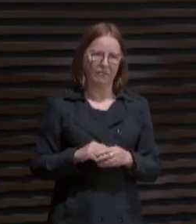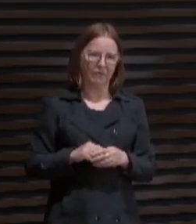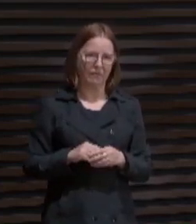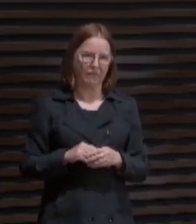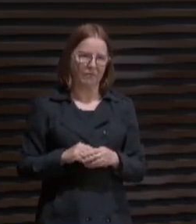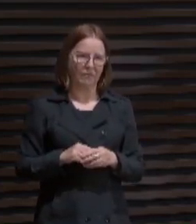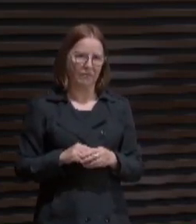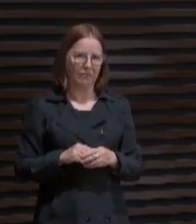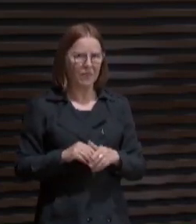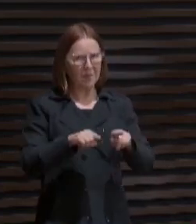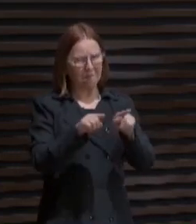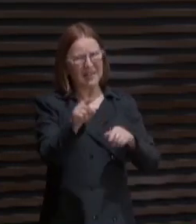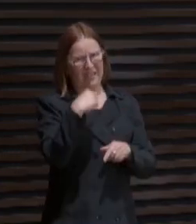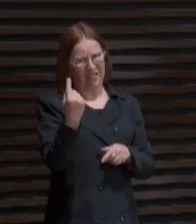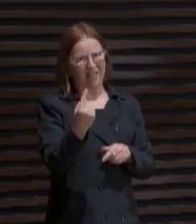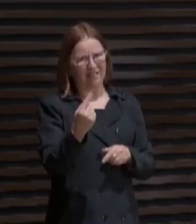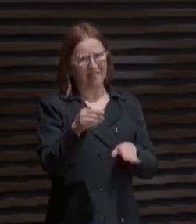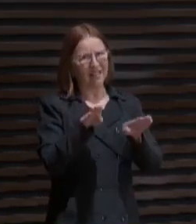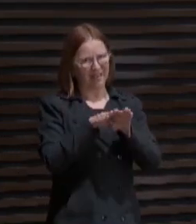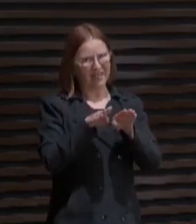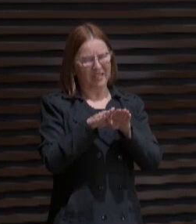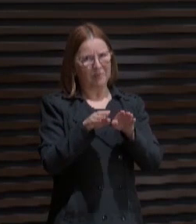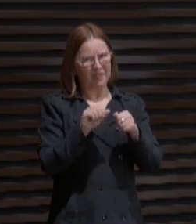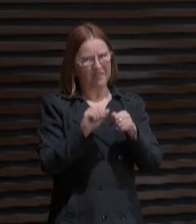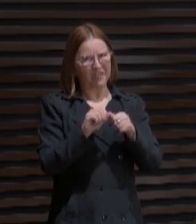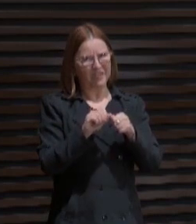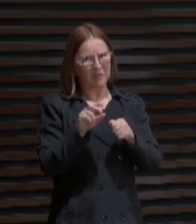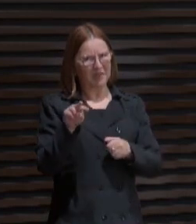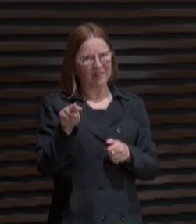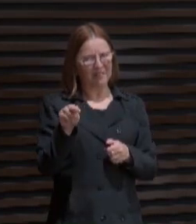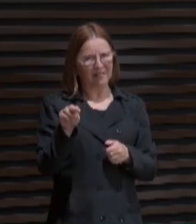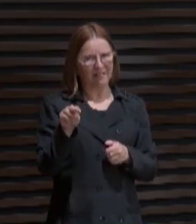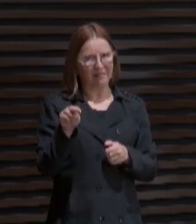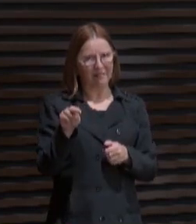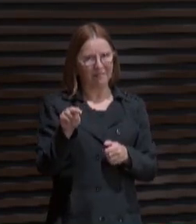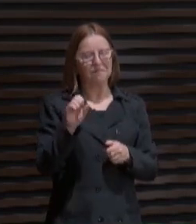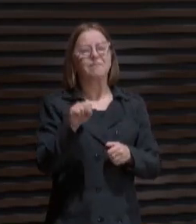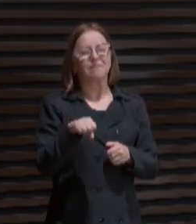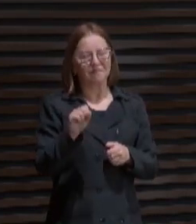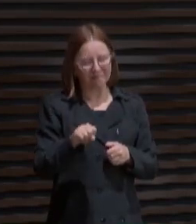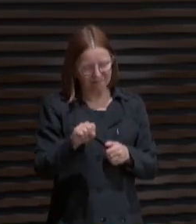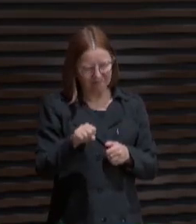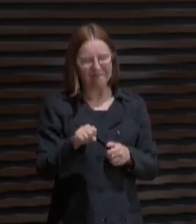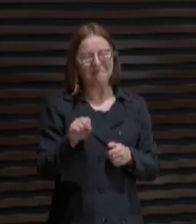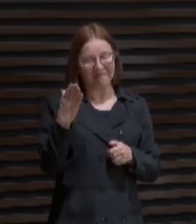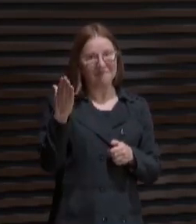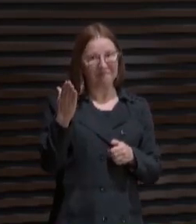acontece conosco? A partir de mim acontece. e muito, e